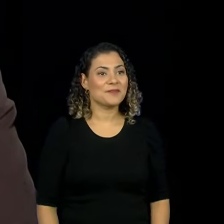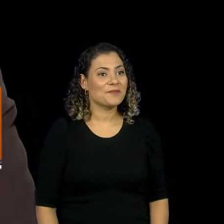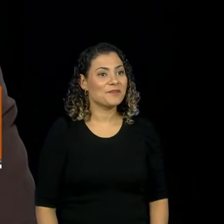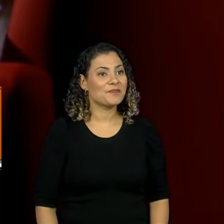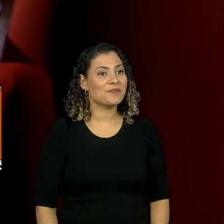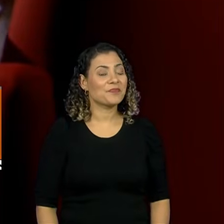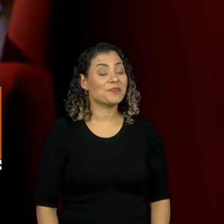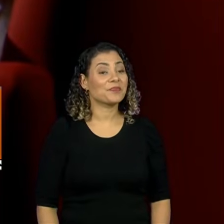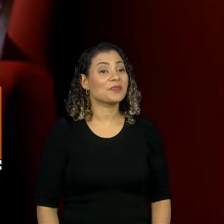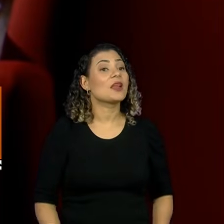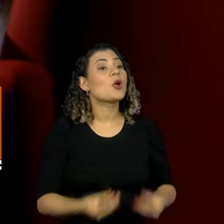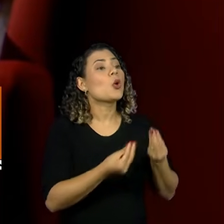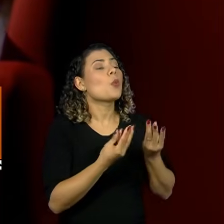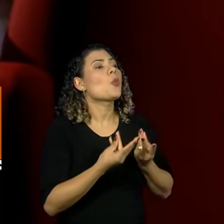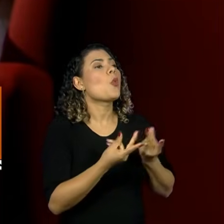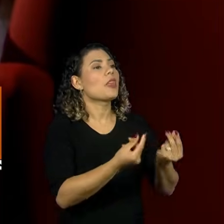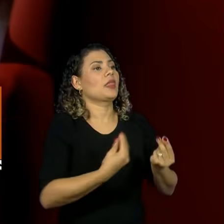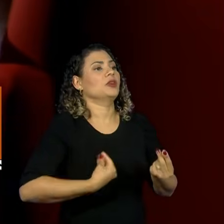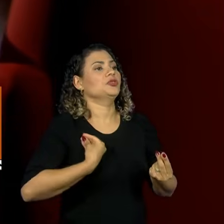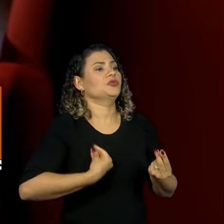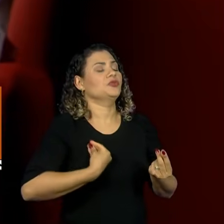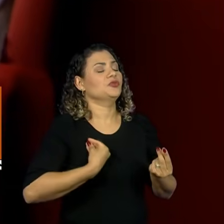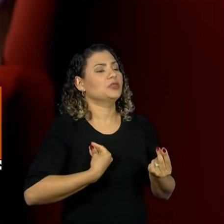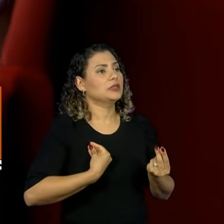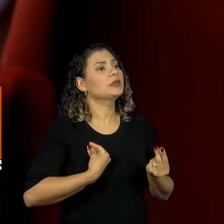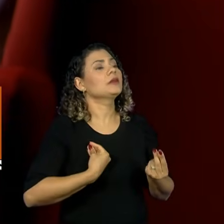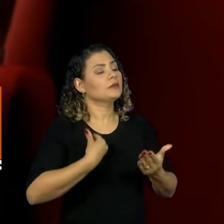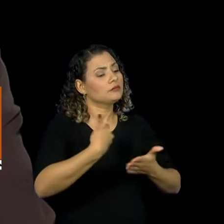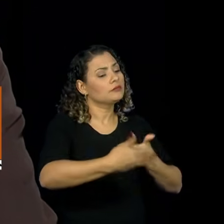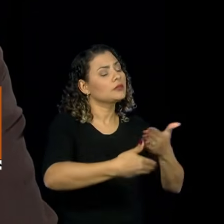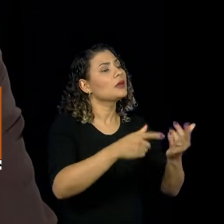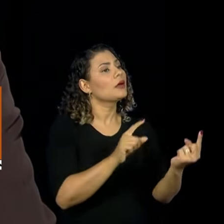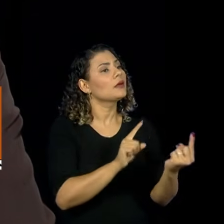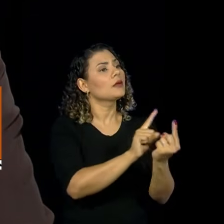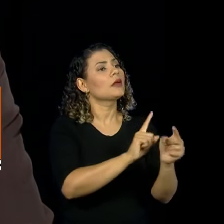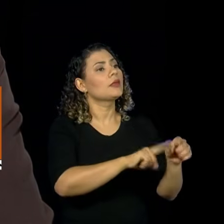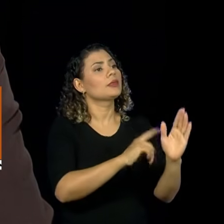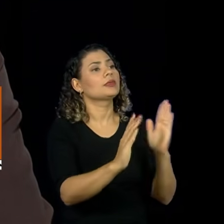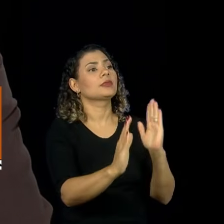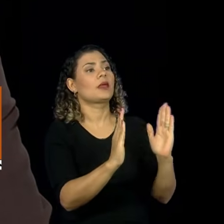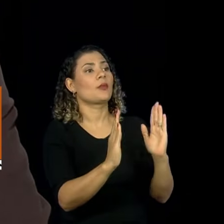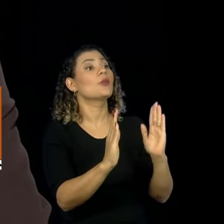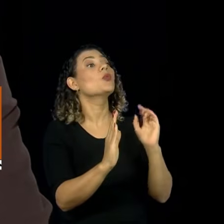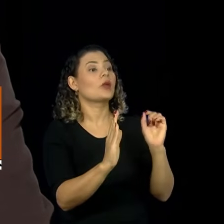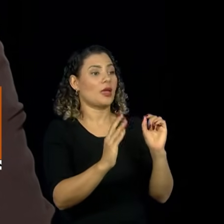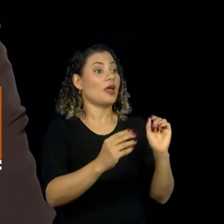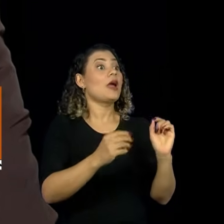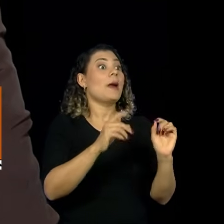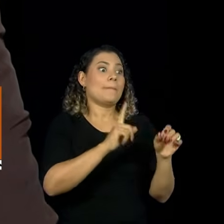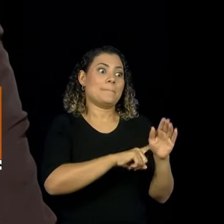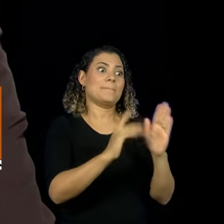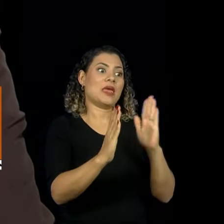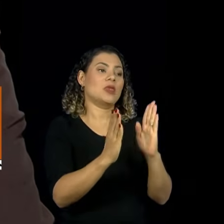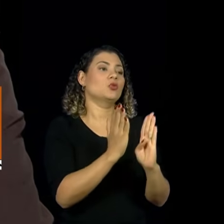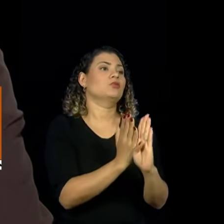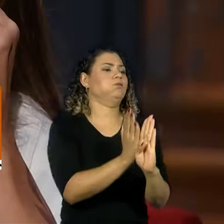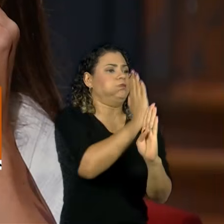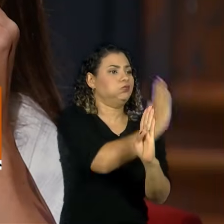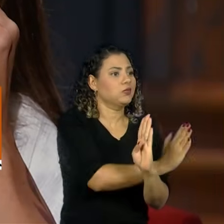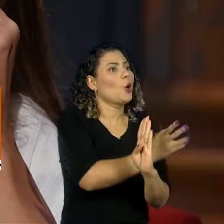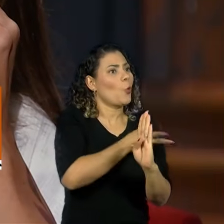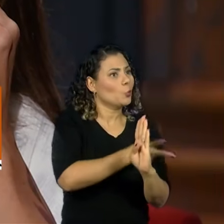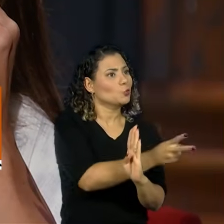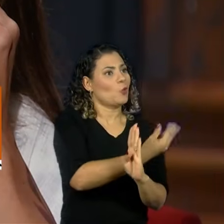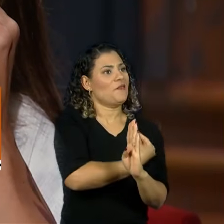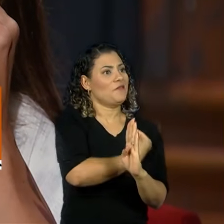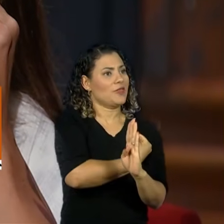Martins, como será a qualidade de vida em todos os outros aspectos nesse suposto tempo extra? Ele está falando de longevidade. É bom